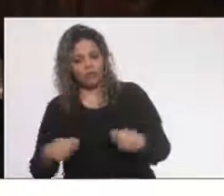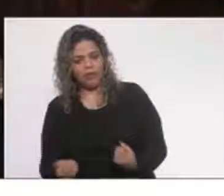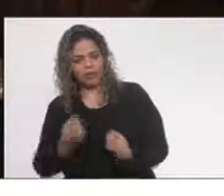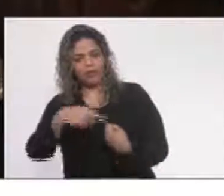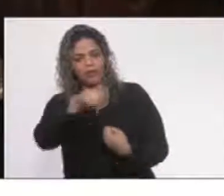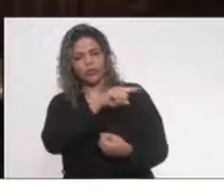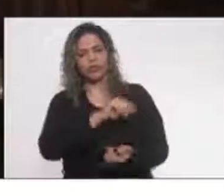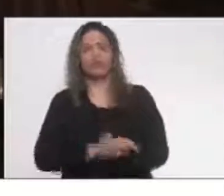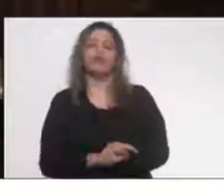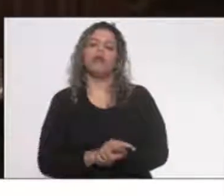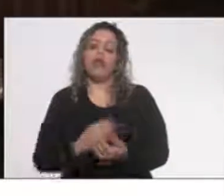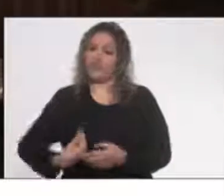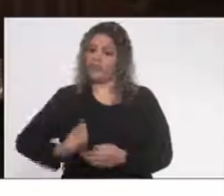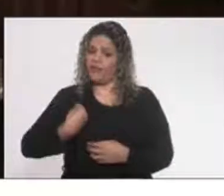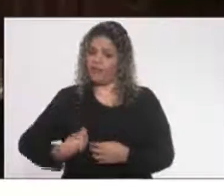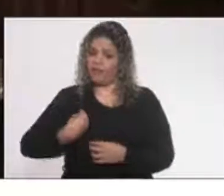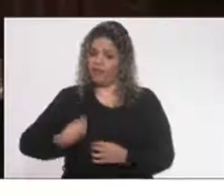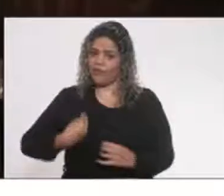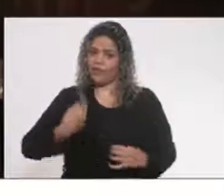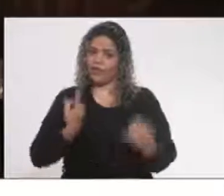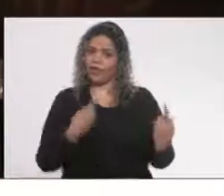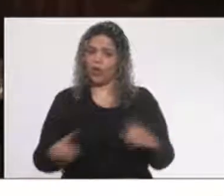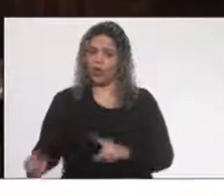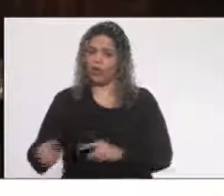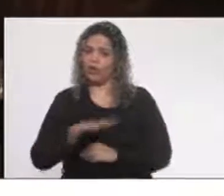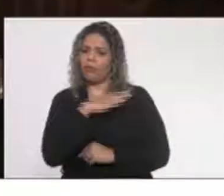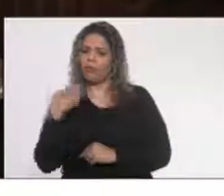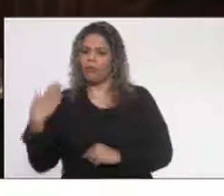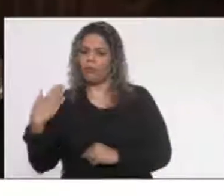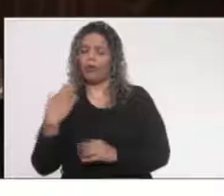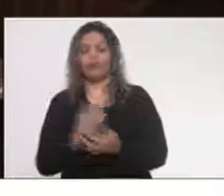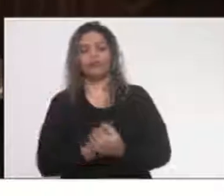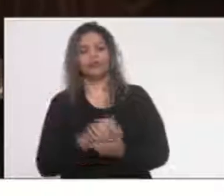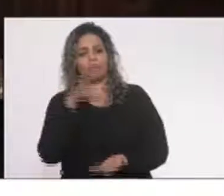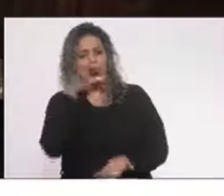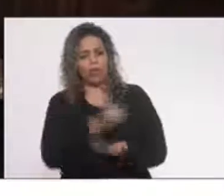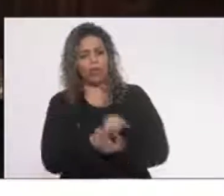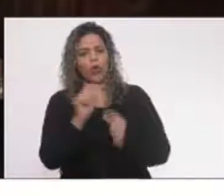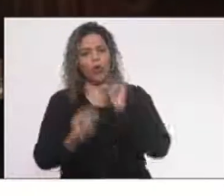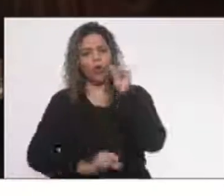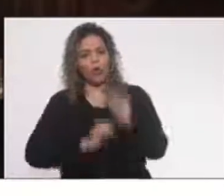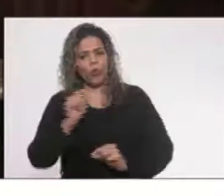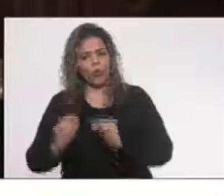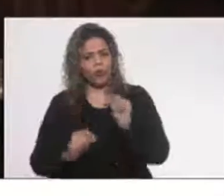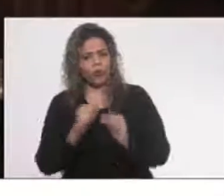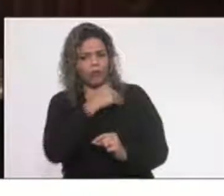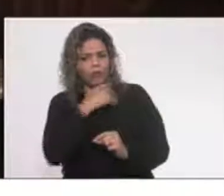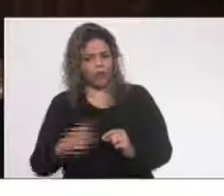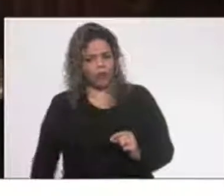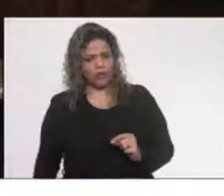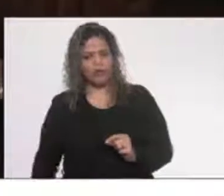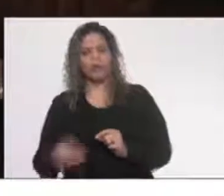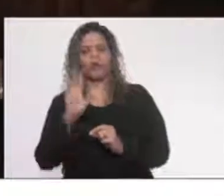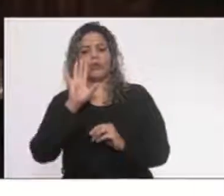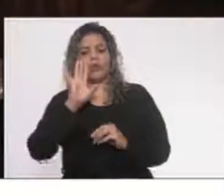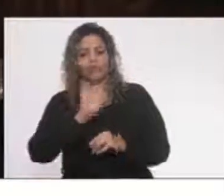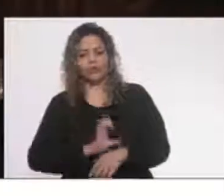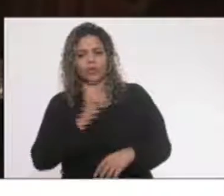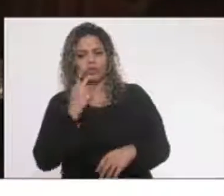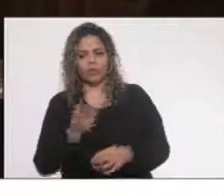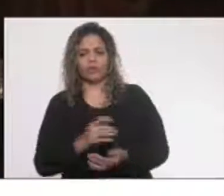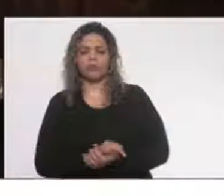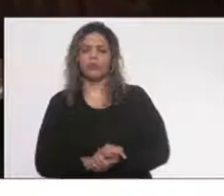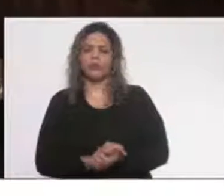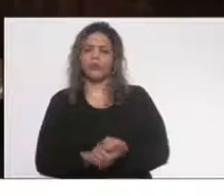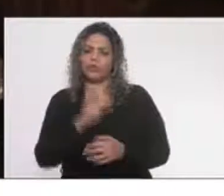senhor presidente, a vida contra a morte. Concretamente, o que o governador do estado disse?